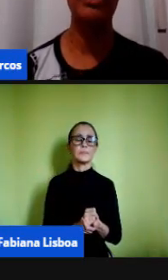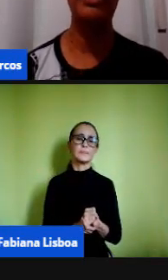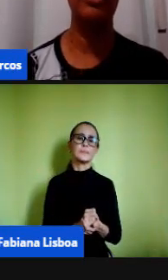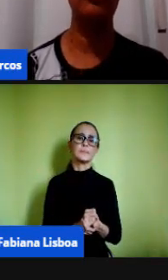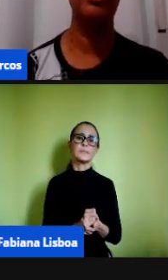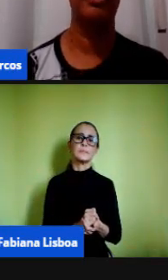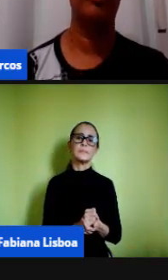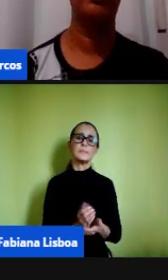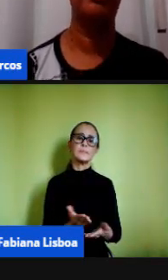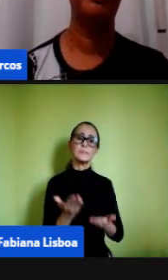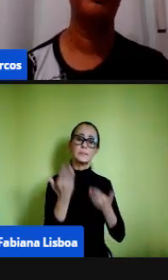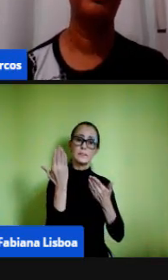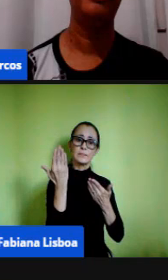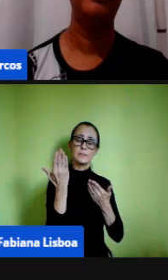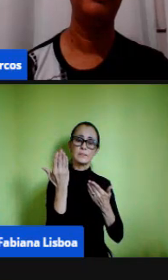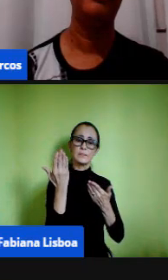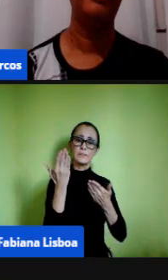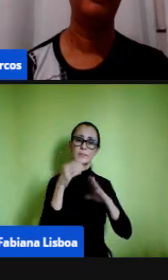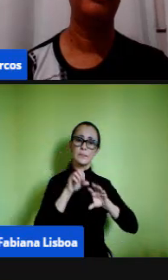E educação do campo.